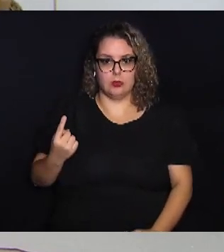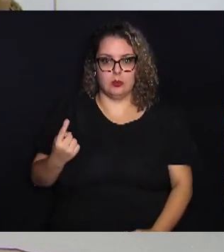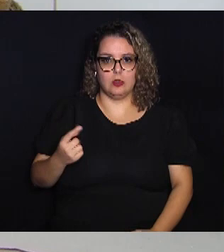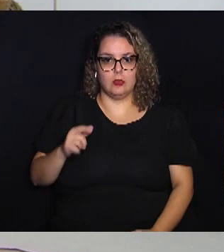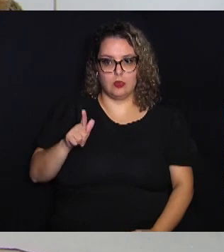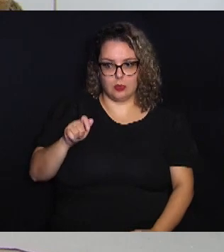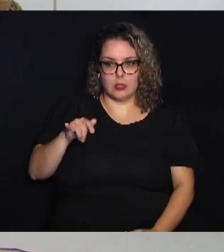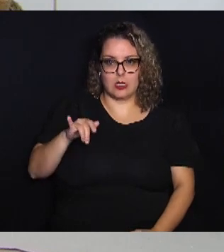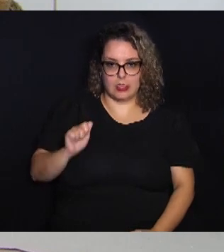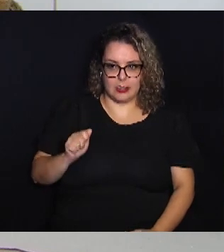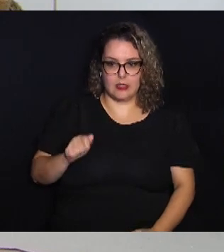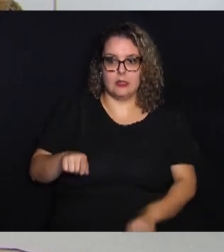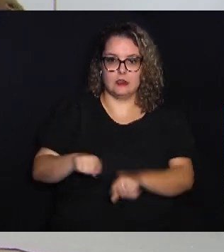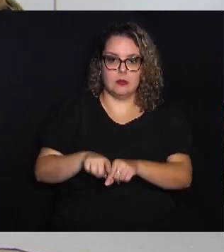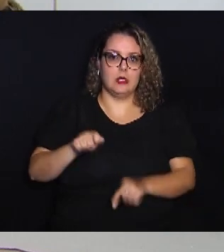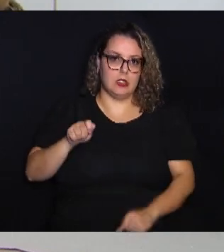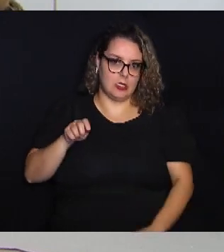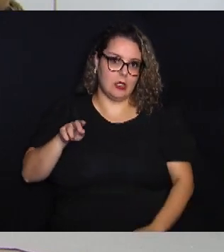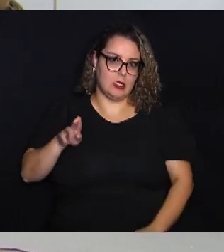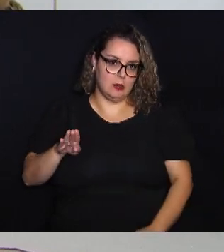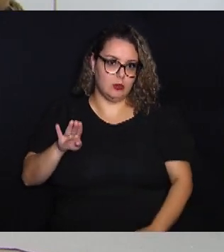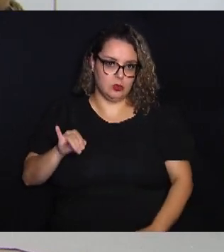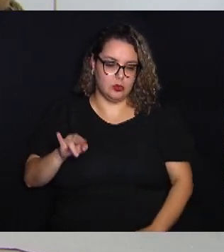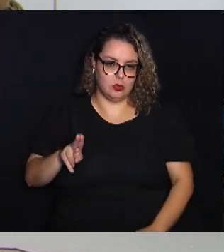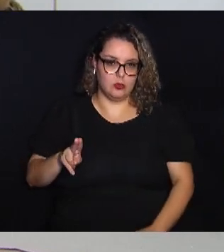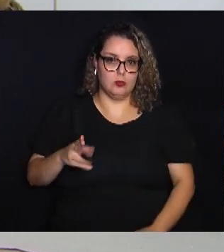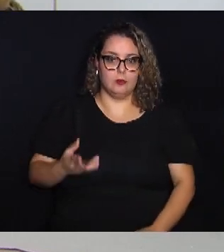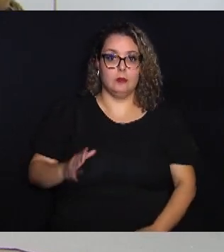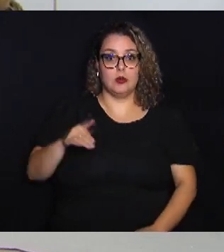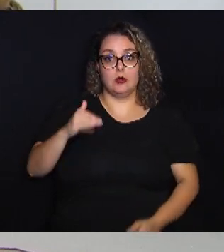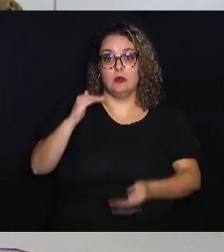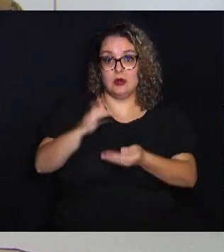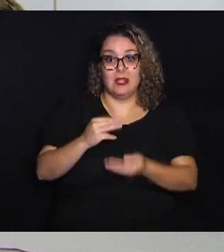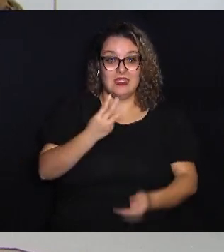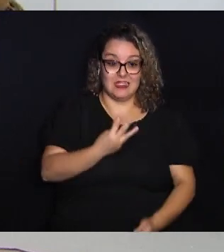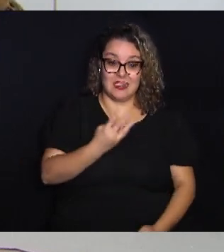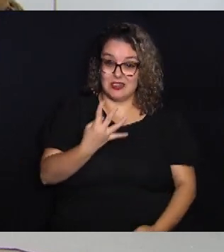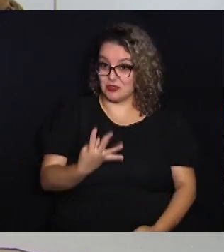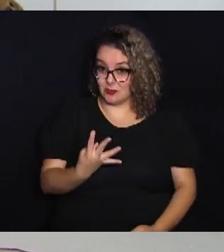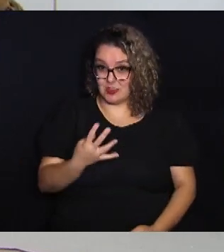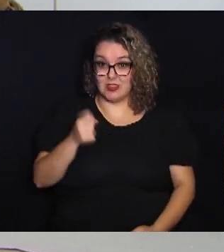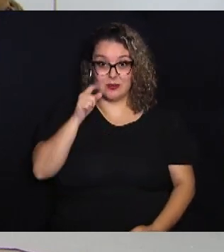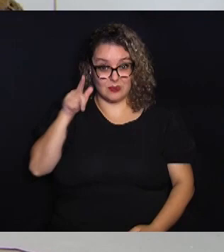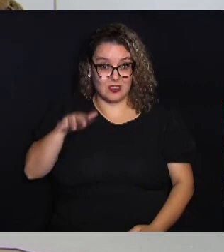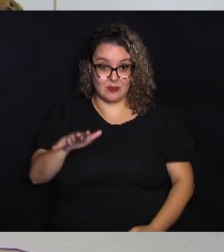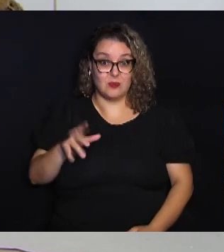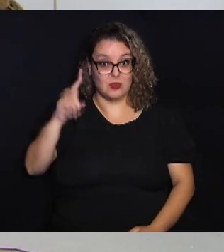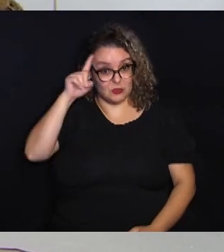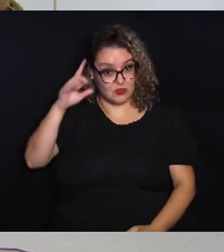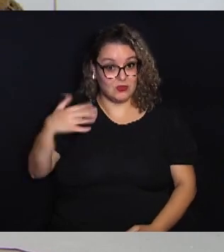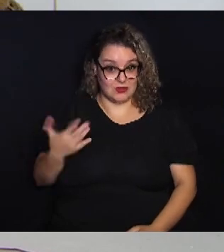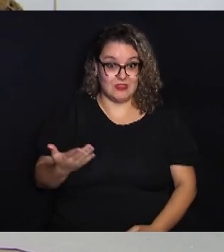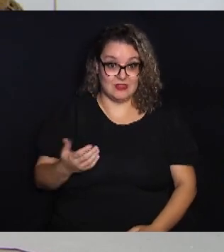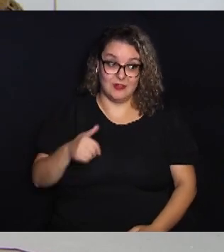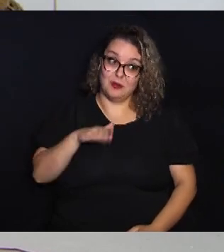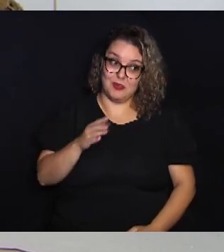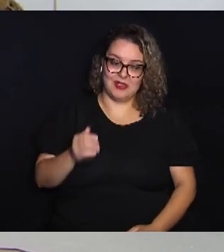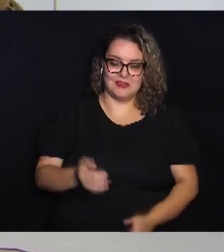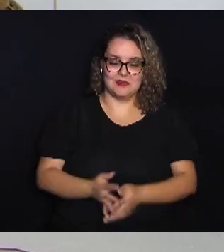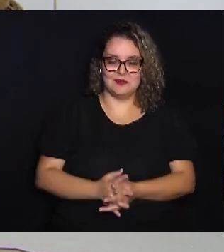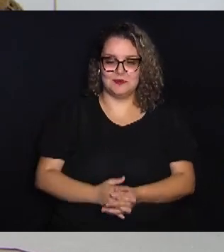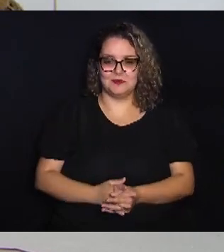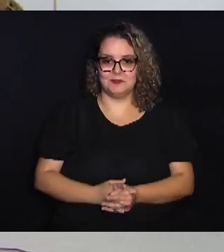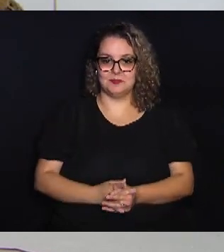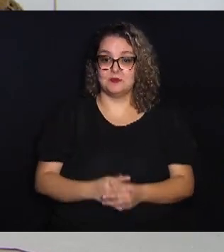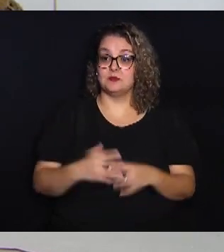né? O gaia e a bu. Mas quando eram filhotes comiam 3, 4 camundongos dia. Então,